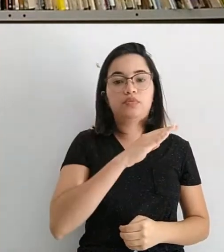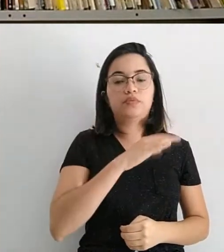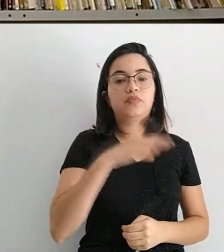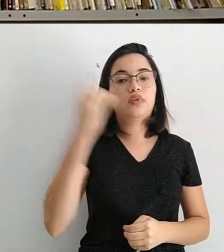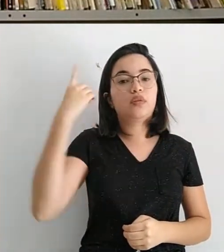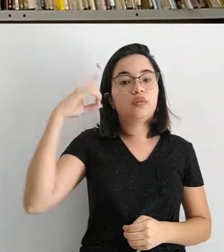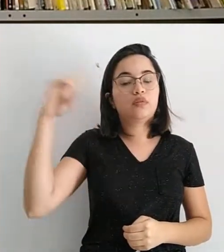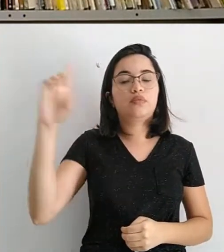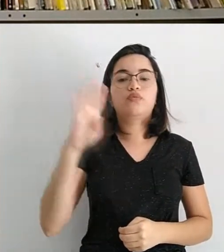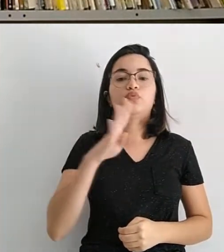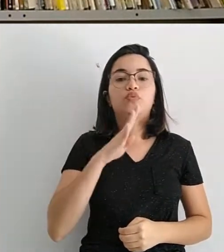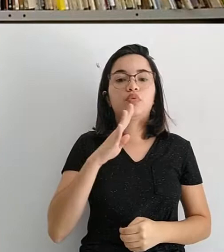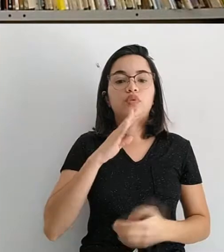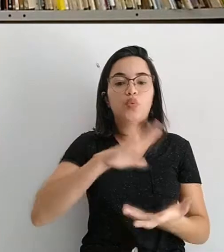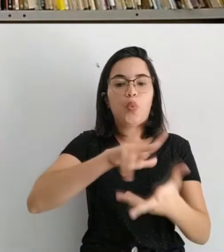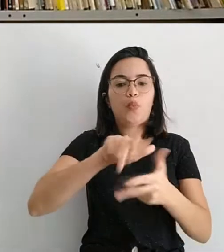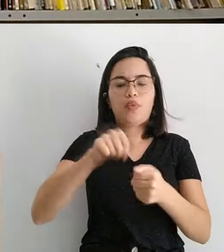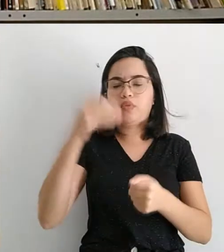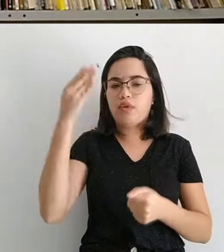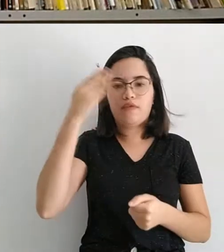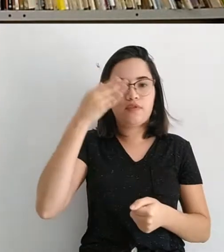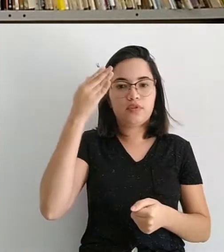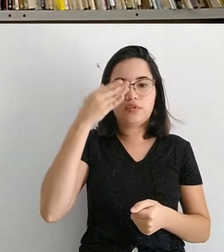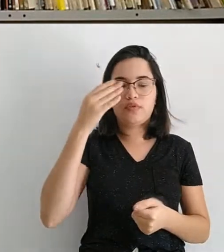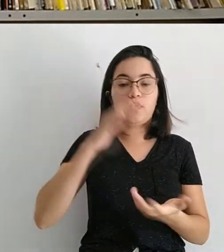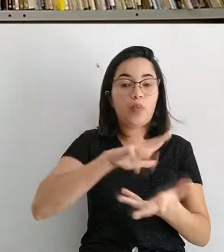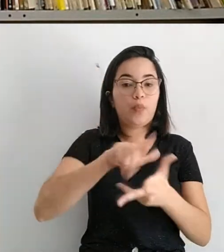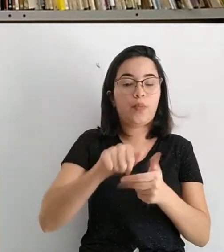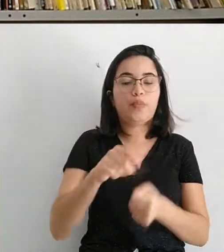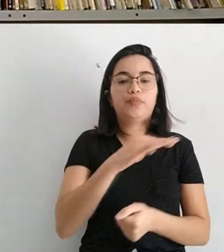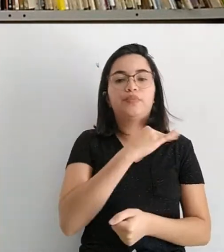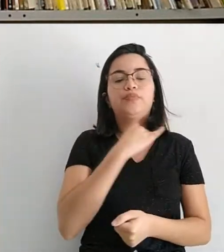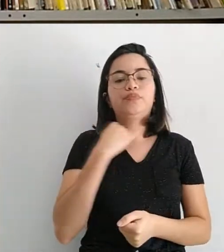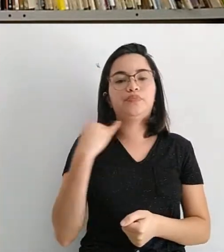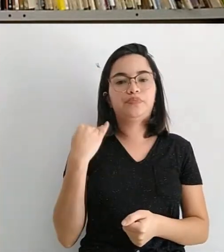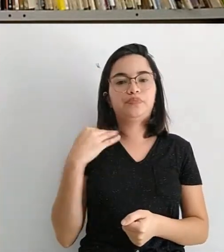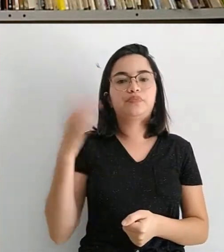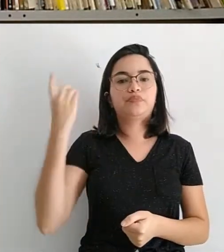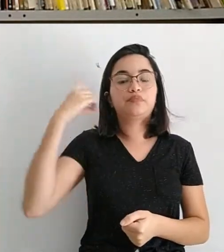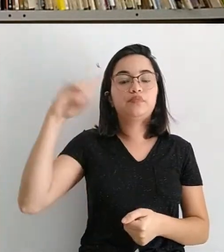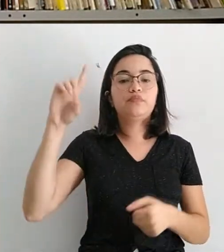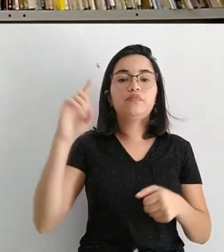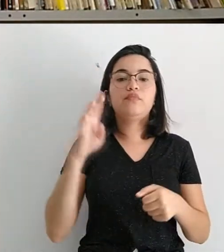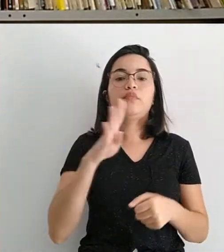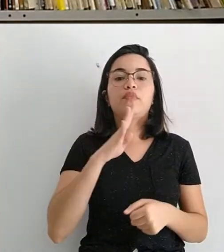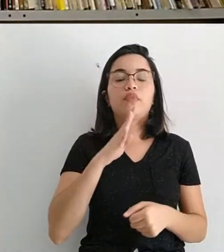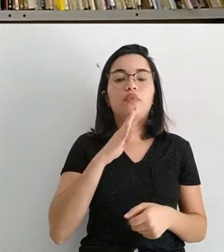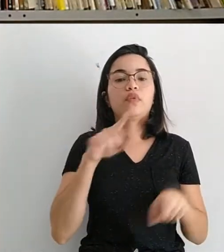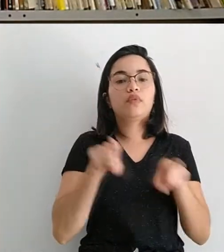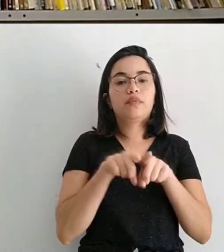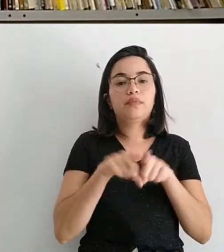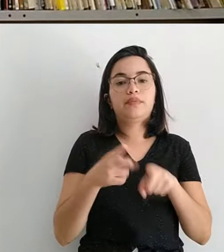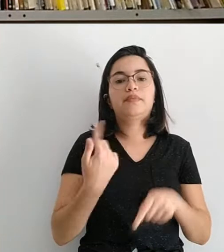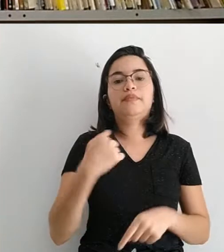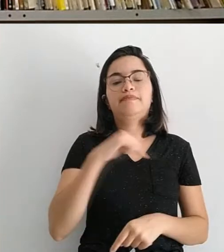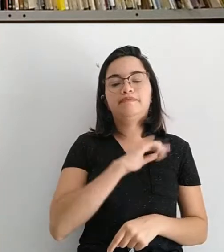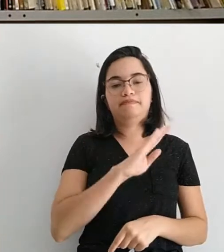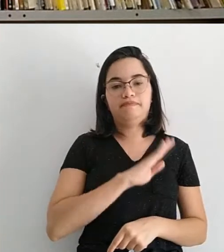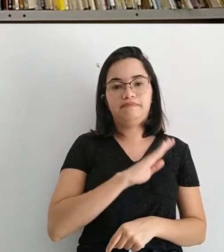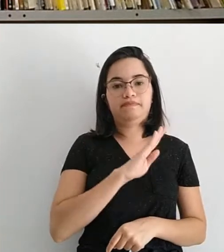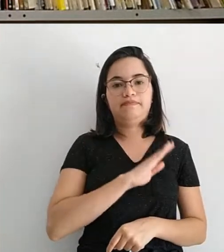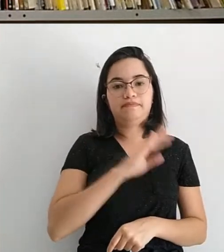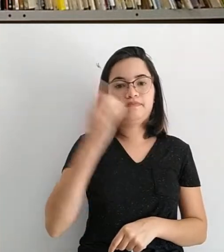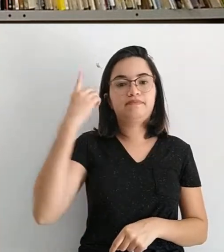conhece o mundo invisível, o mundo dos mortos, e Deus conhece também o nosso coração.